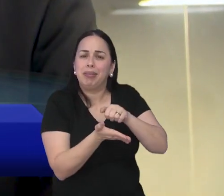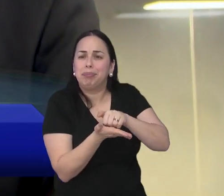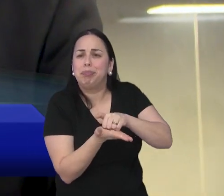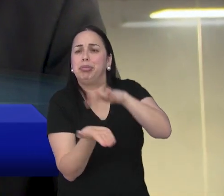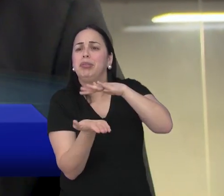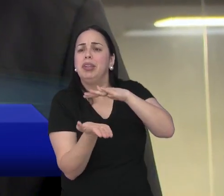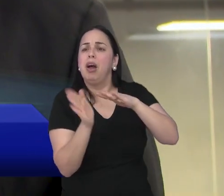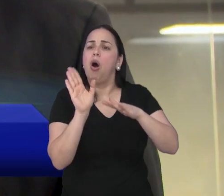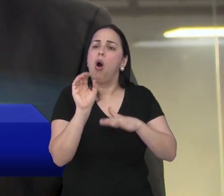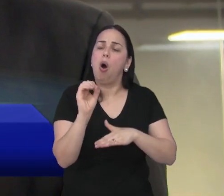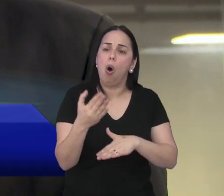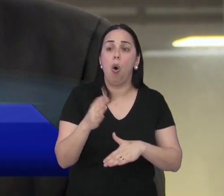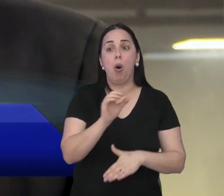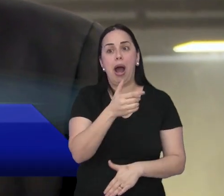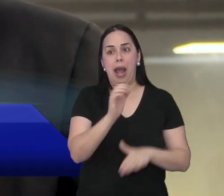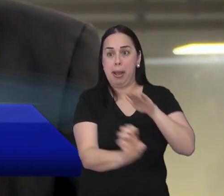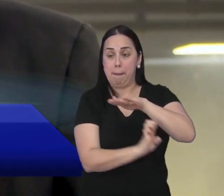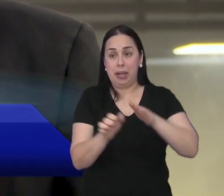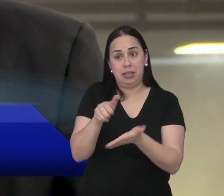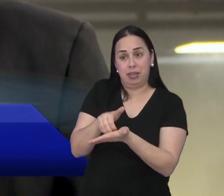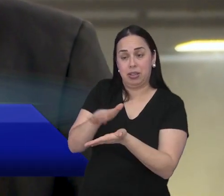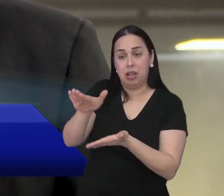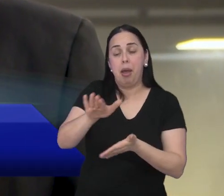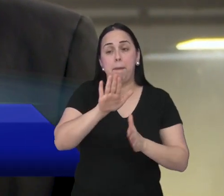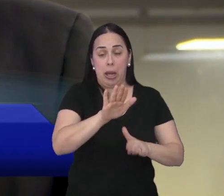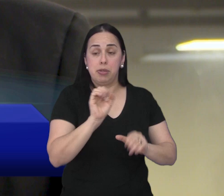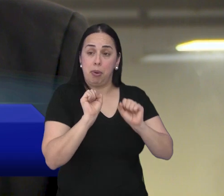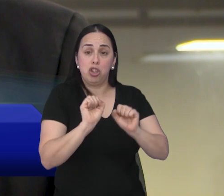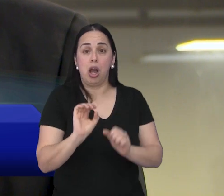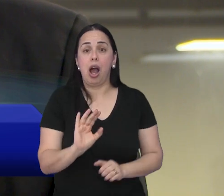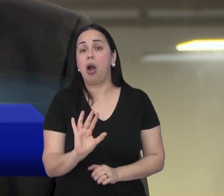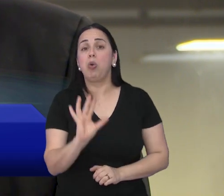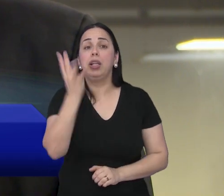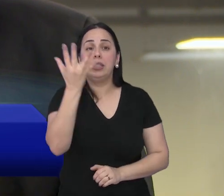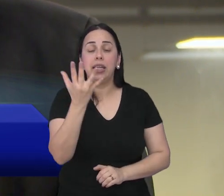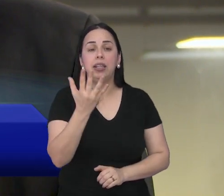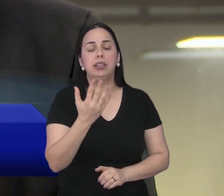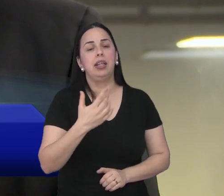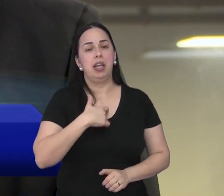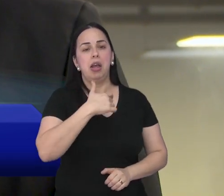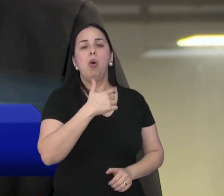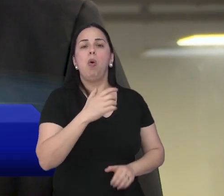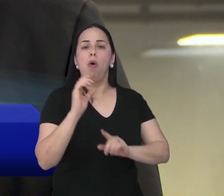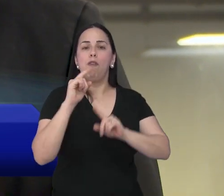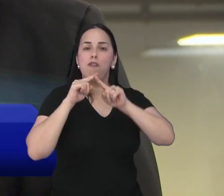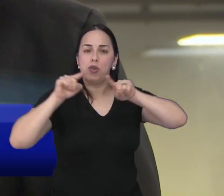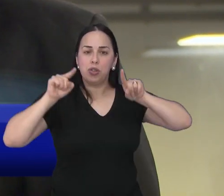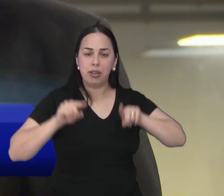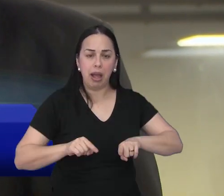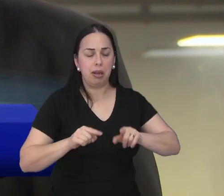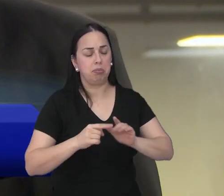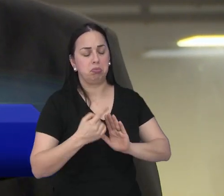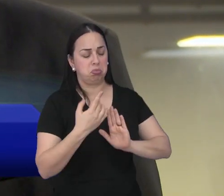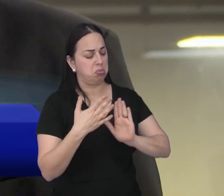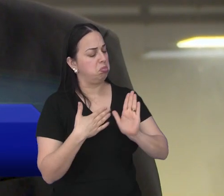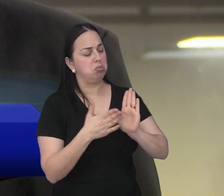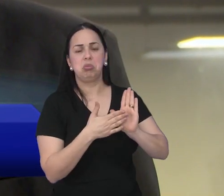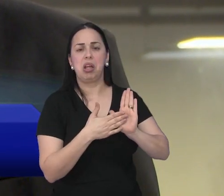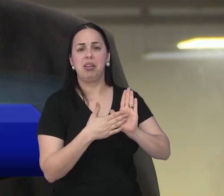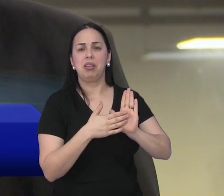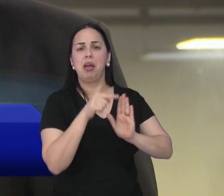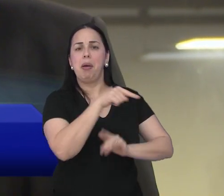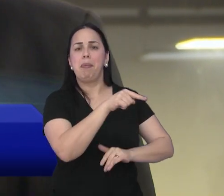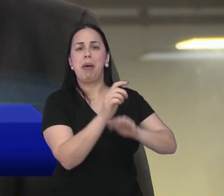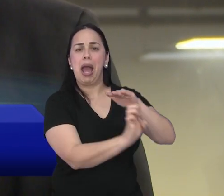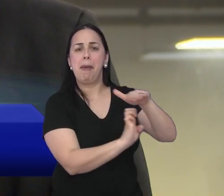mandado embora, né? E existe essa outra modalidade que é o pedido da rescisão indireta, onde o empregado pode considerar o seu contrato